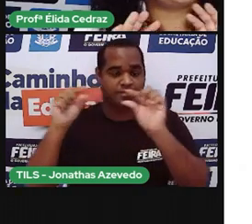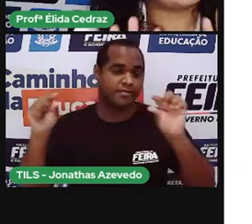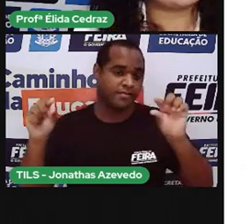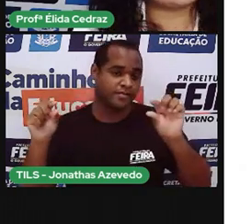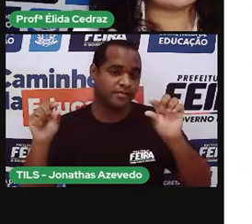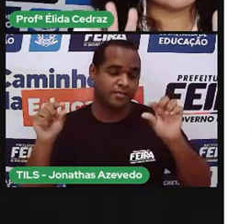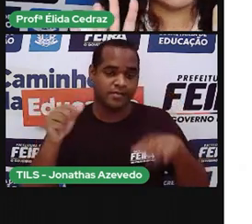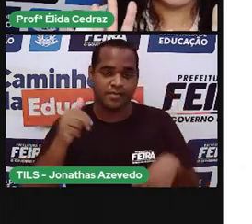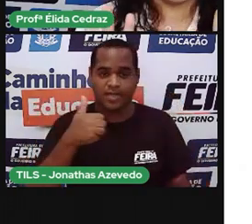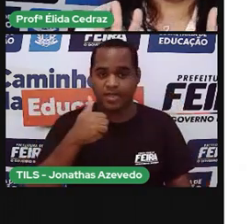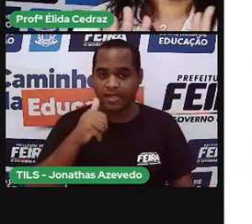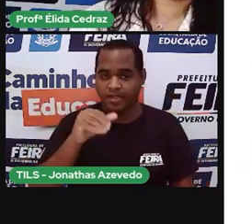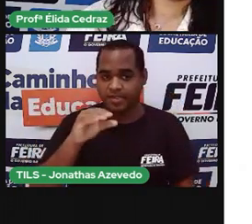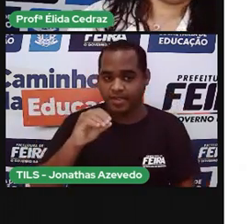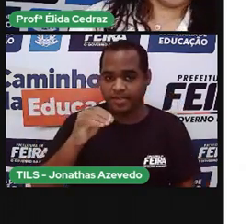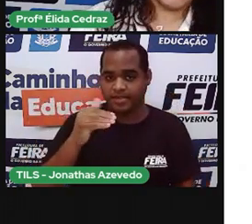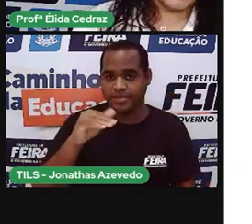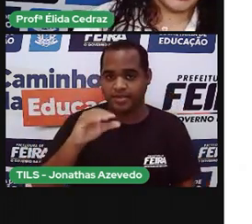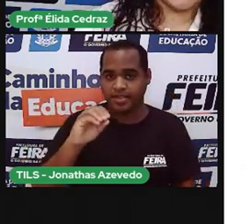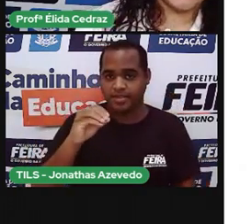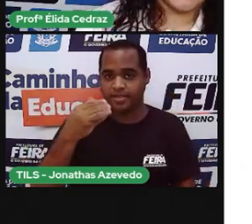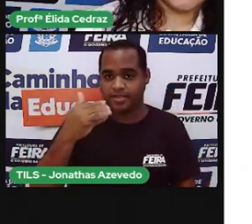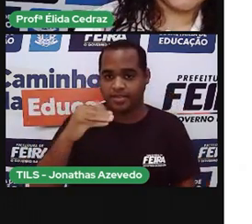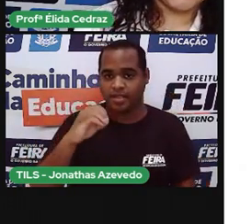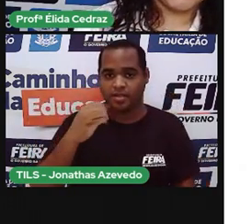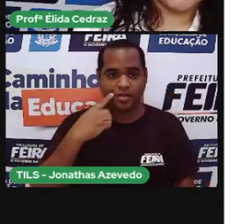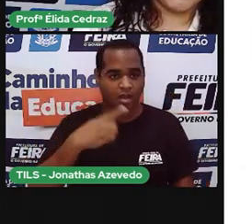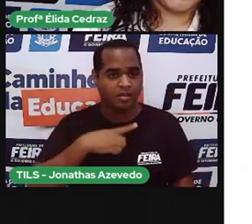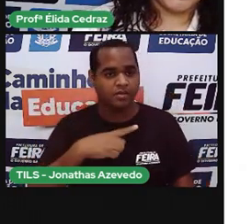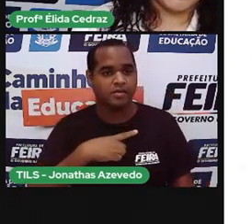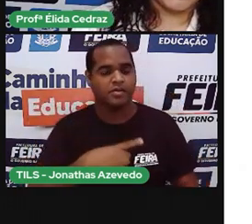tem 10 instrumentos musicais.